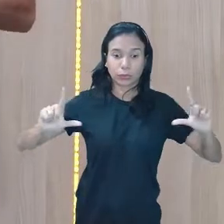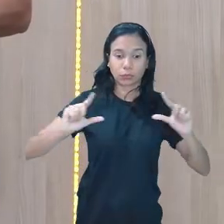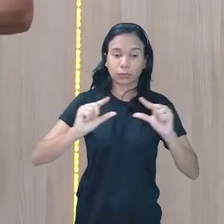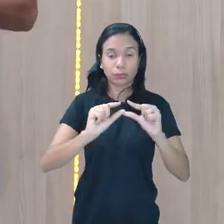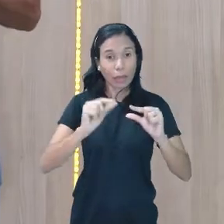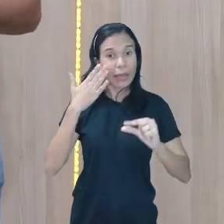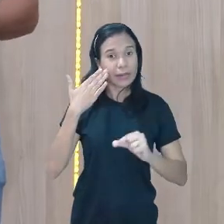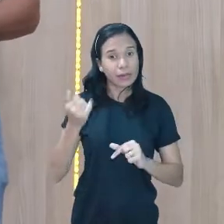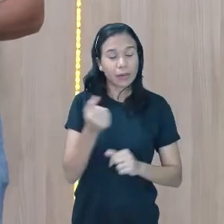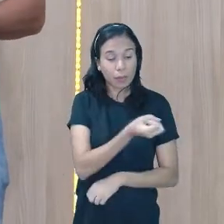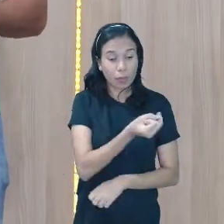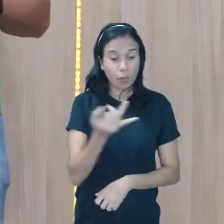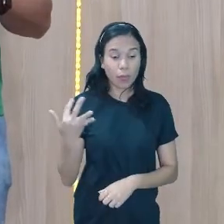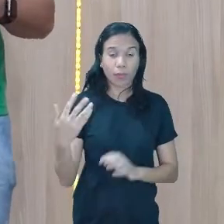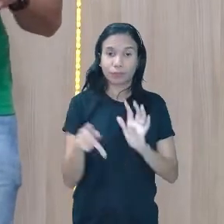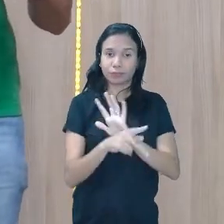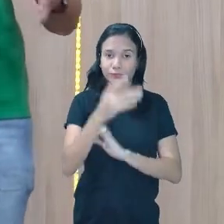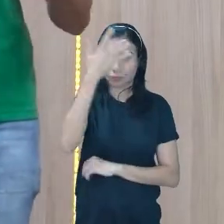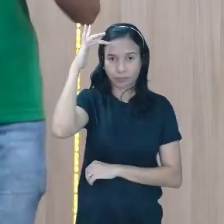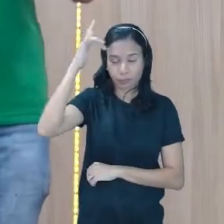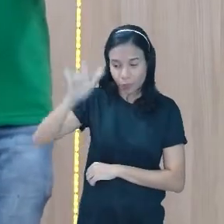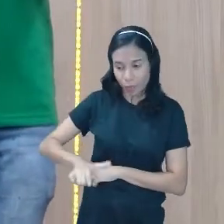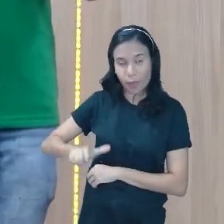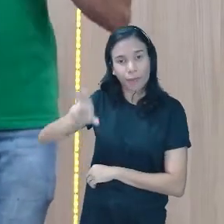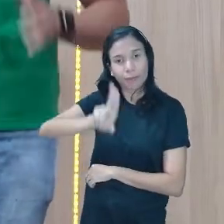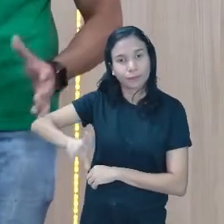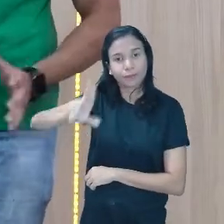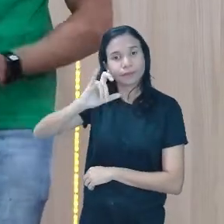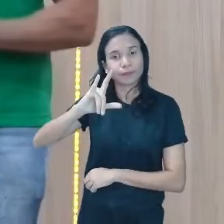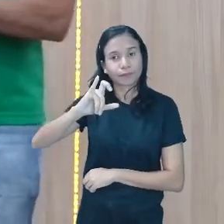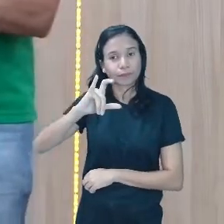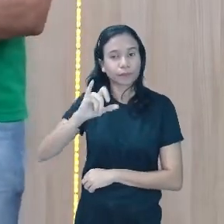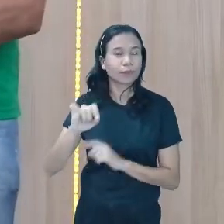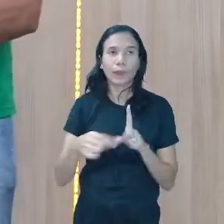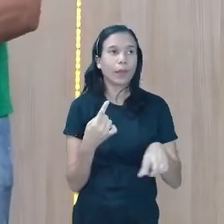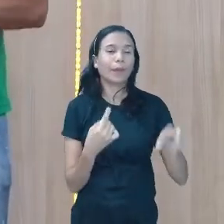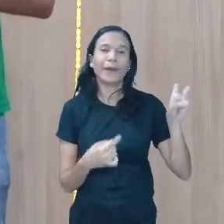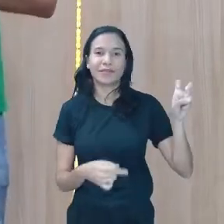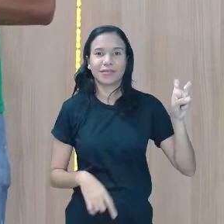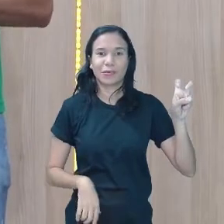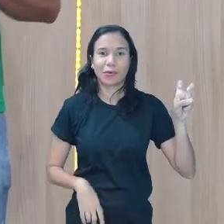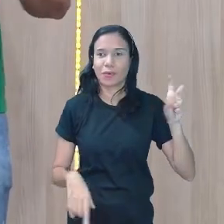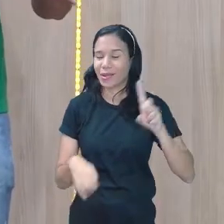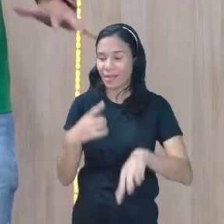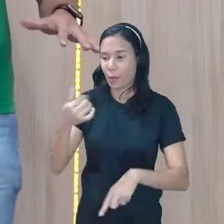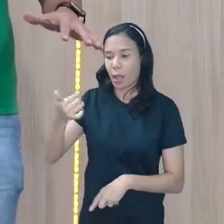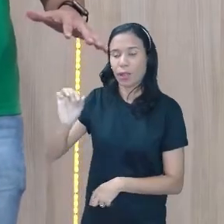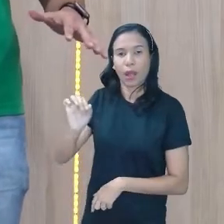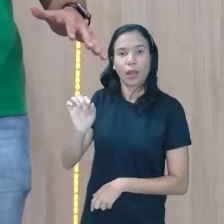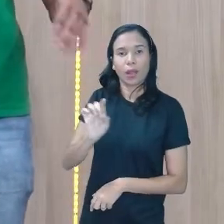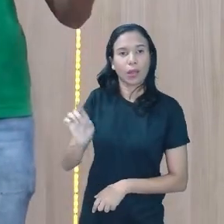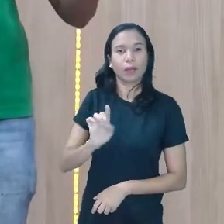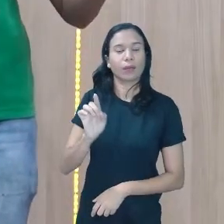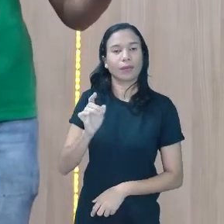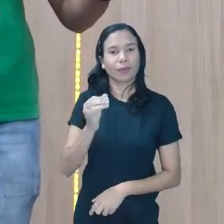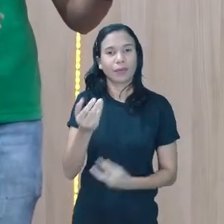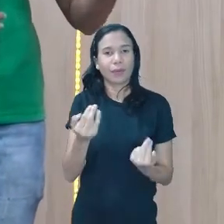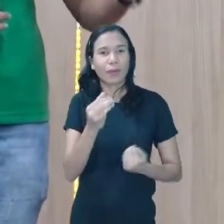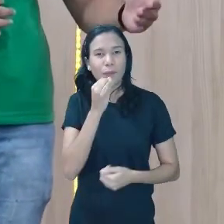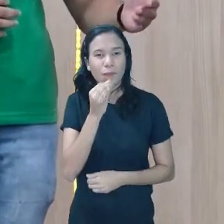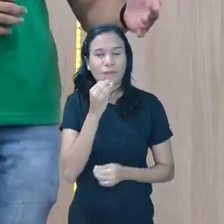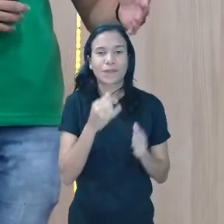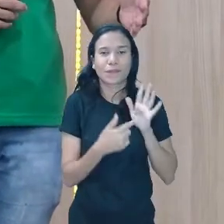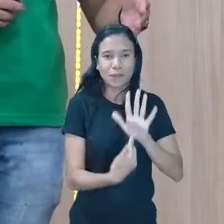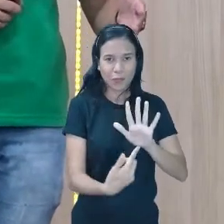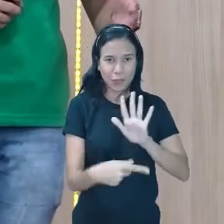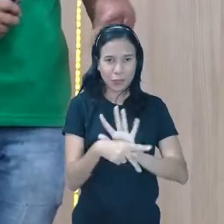que a quantidade de usuários que temos no Instagram não são 5 e nem são 10, como os exemplos que eu